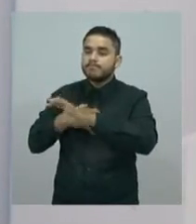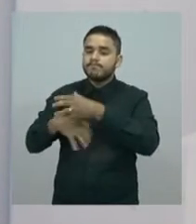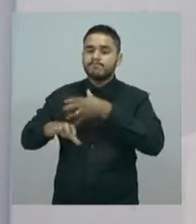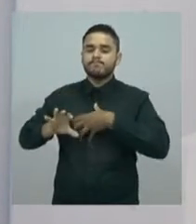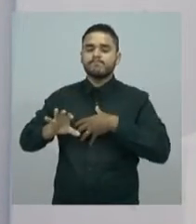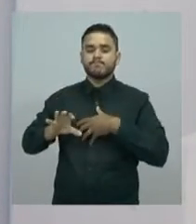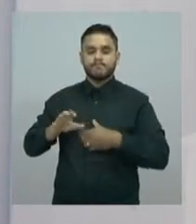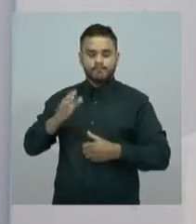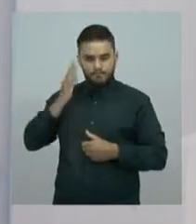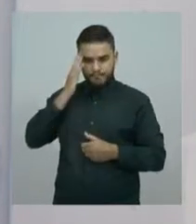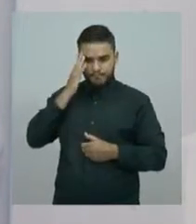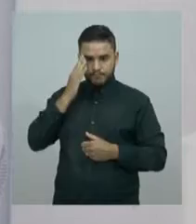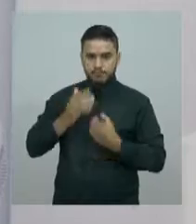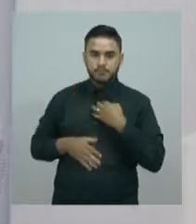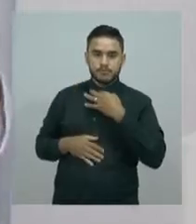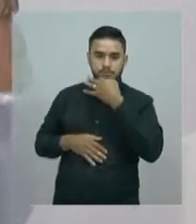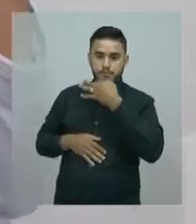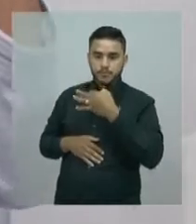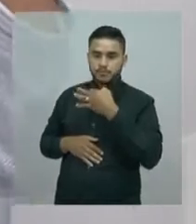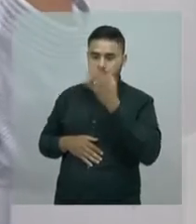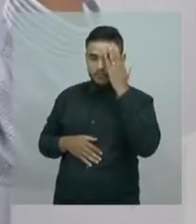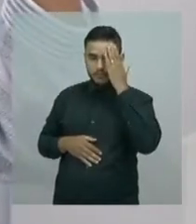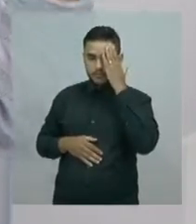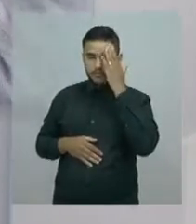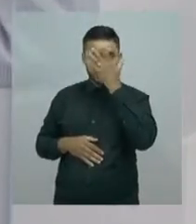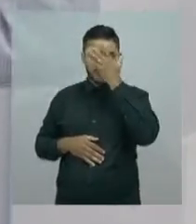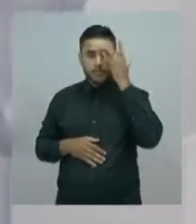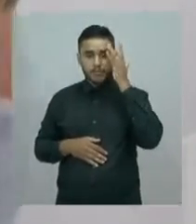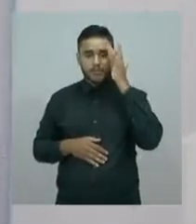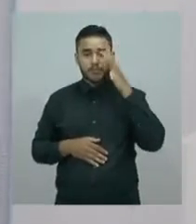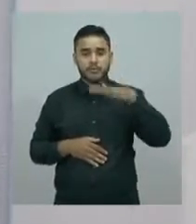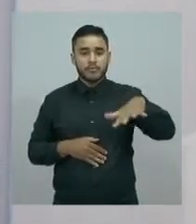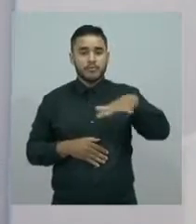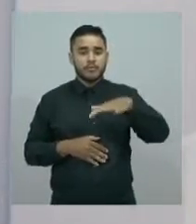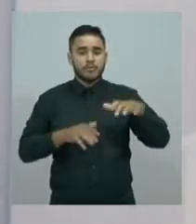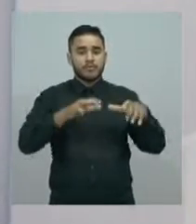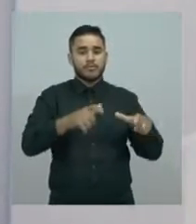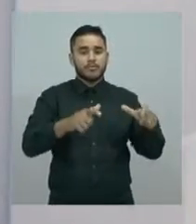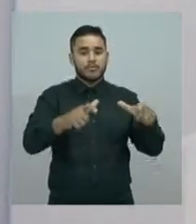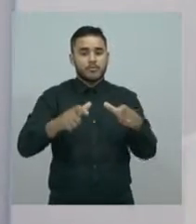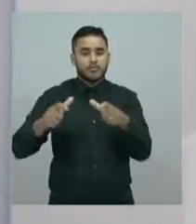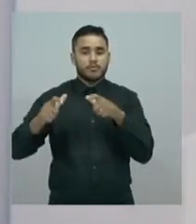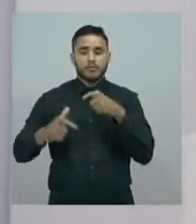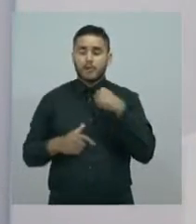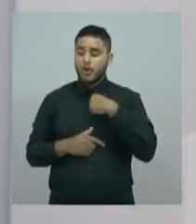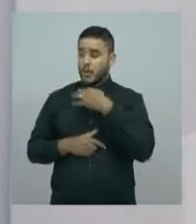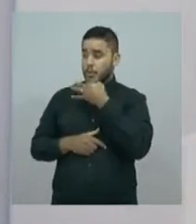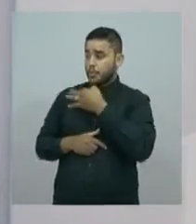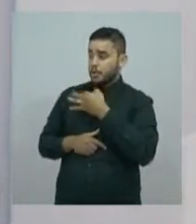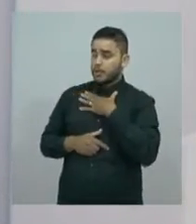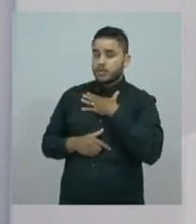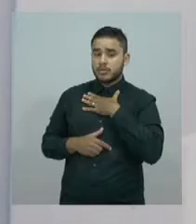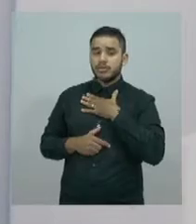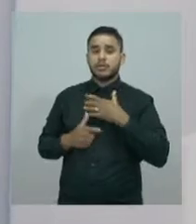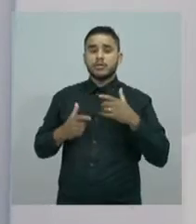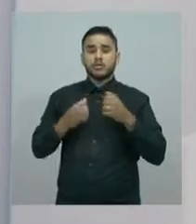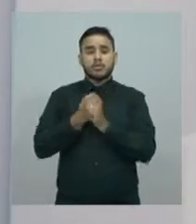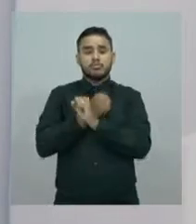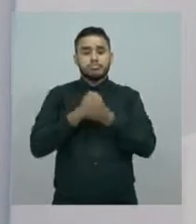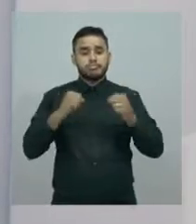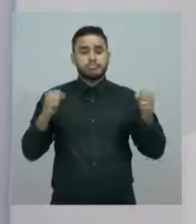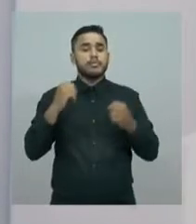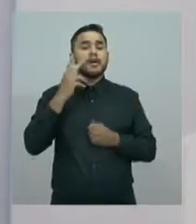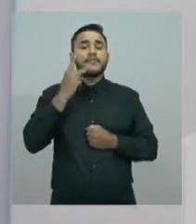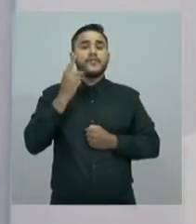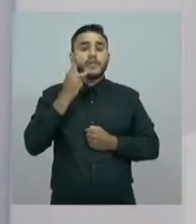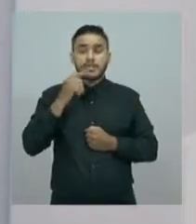valor para mim pode não ser um valor para uma determinada pessoa em um outro local. Exatamente. Todos sabem, a cidade é muito grande,